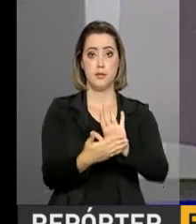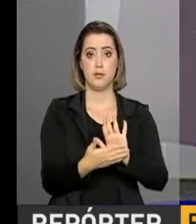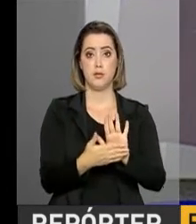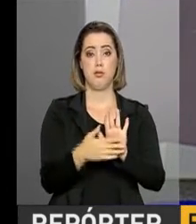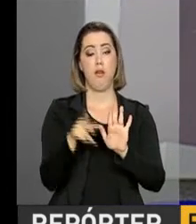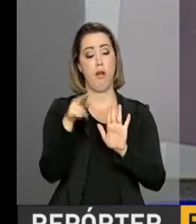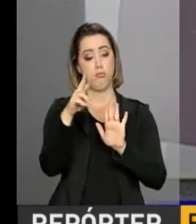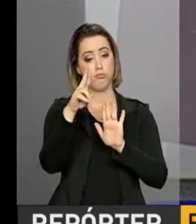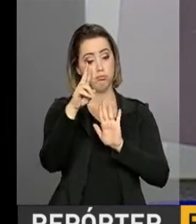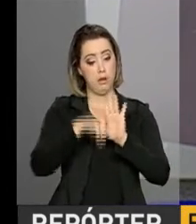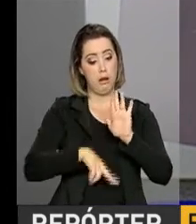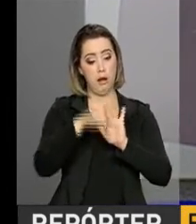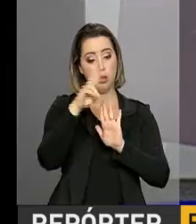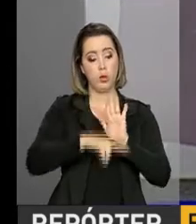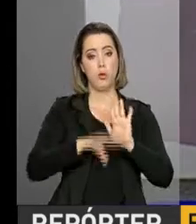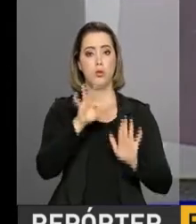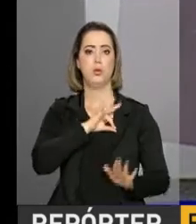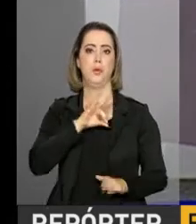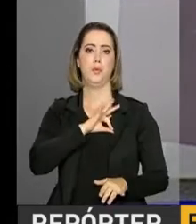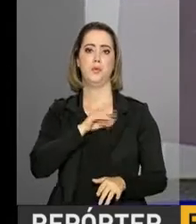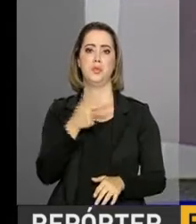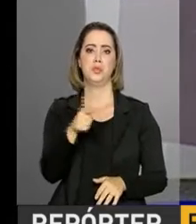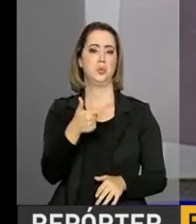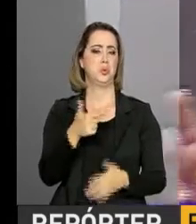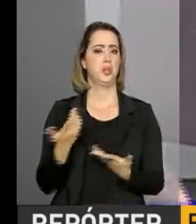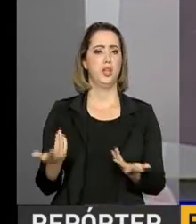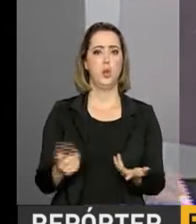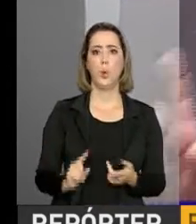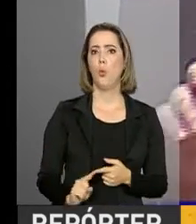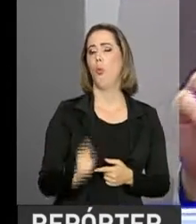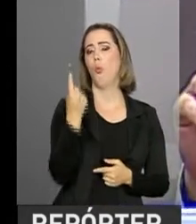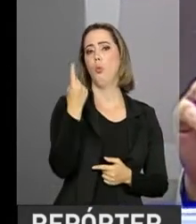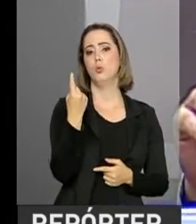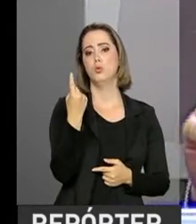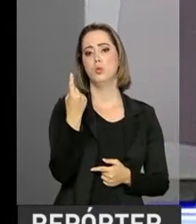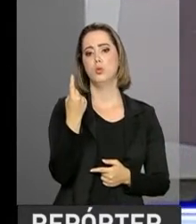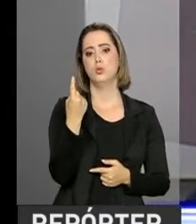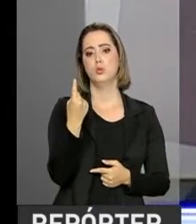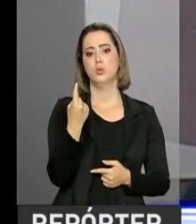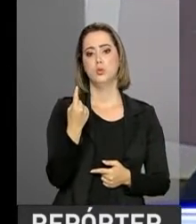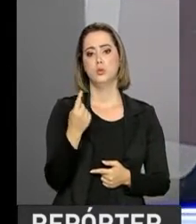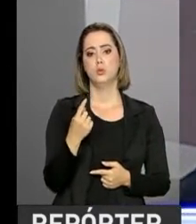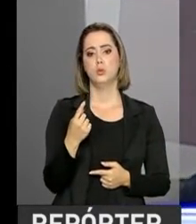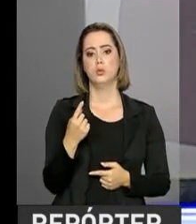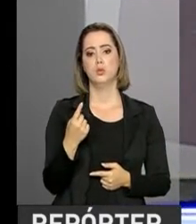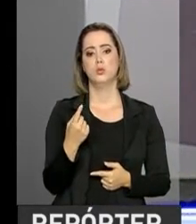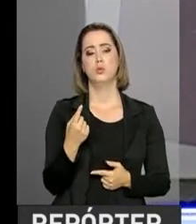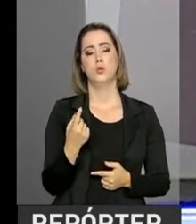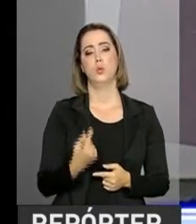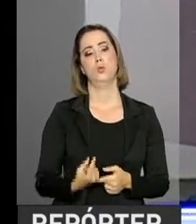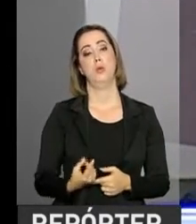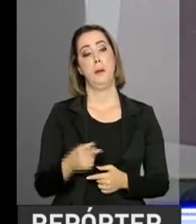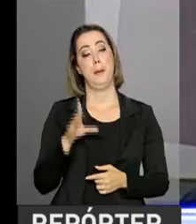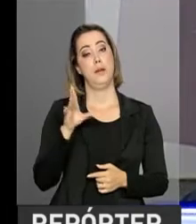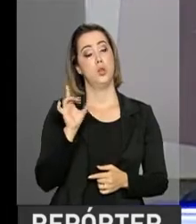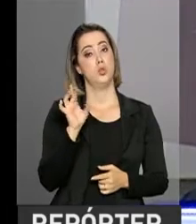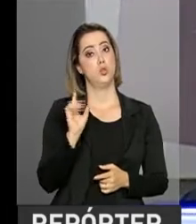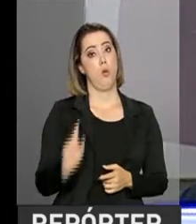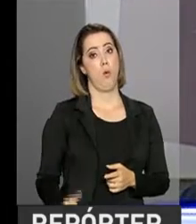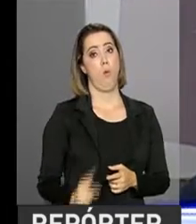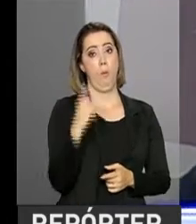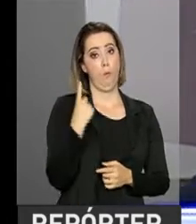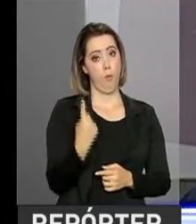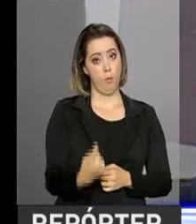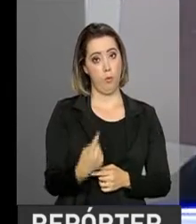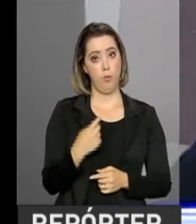polícia nenhum deles configura com exceção de um que um deles não configura aqui